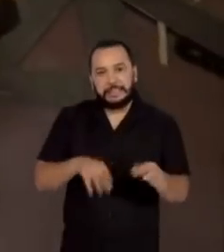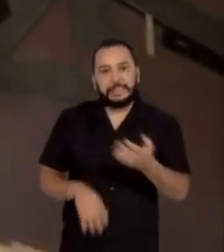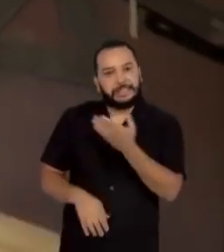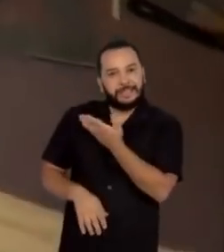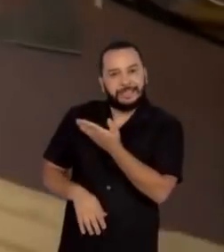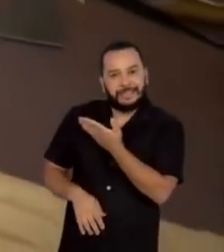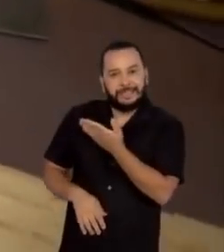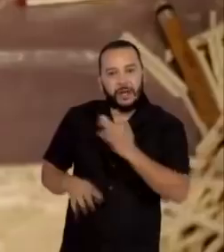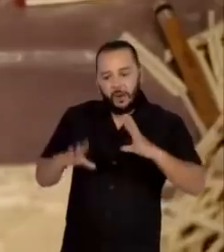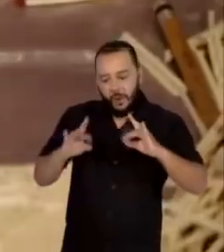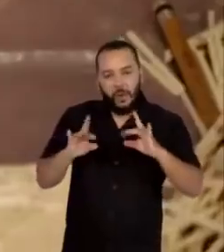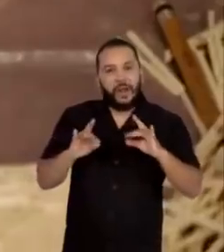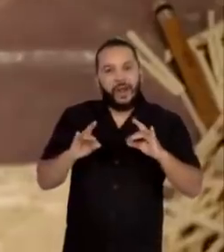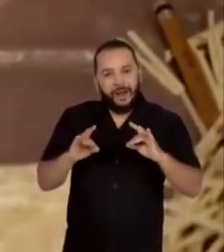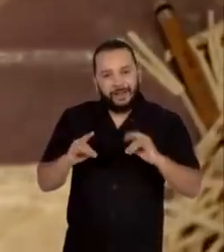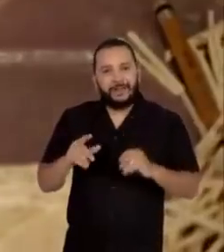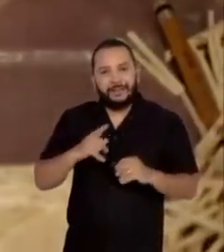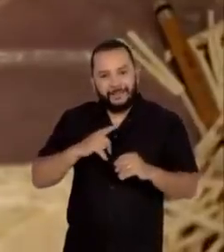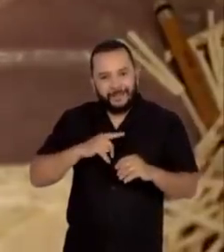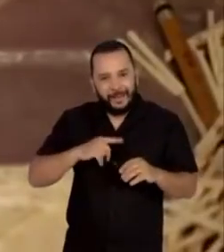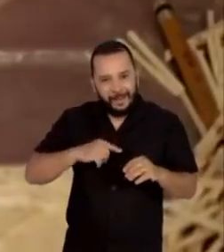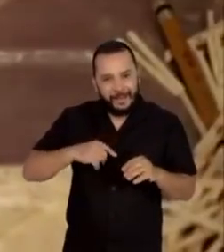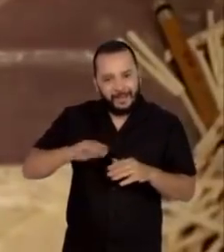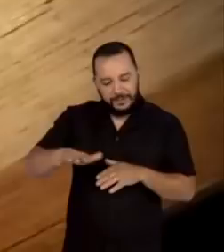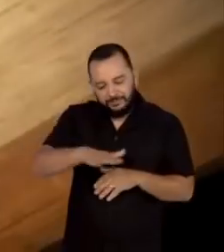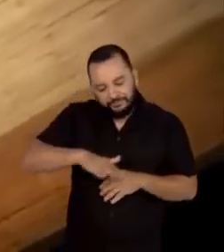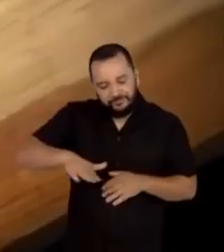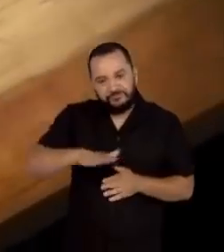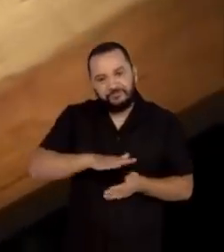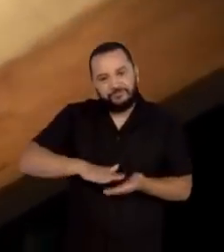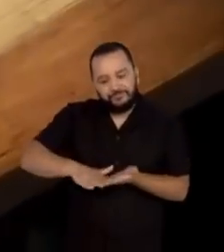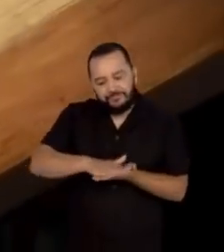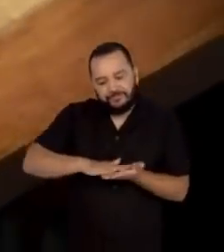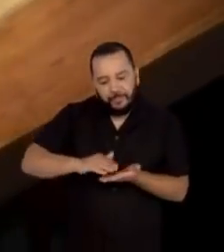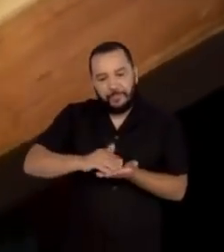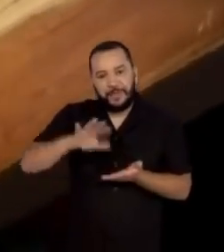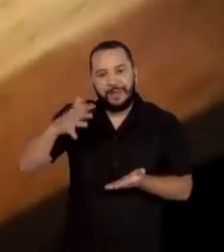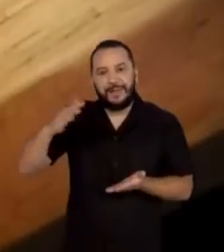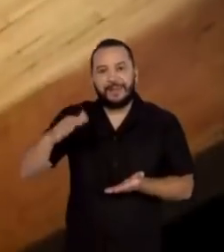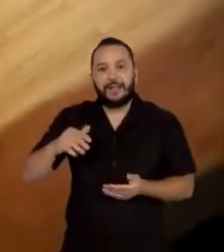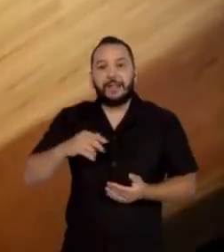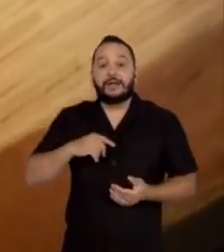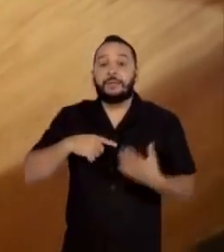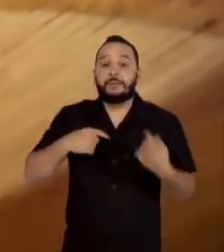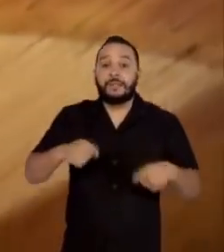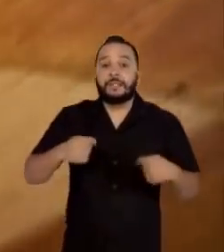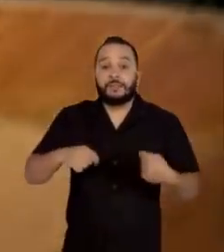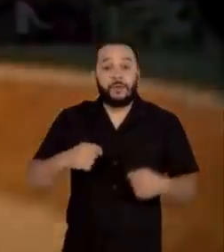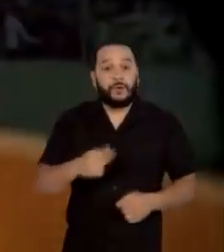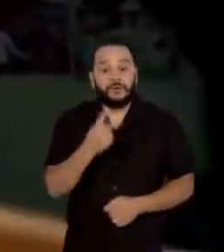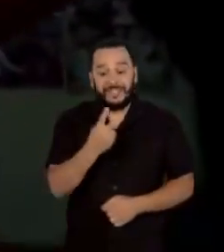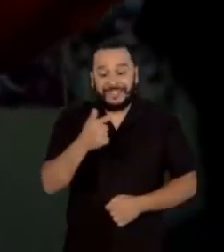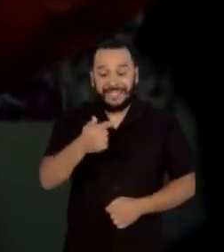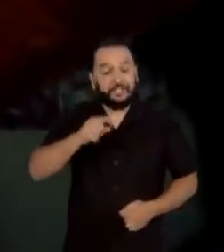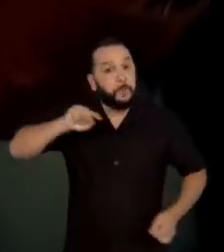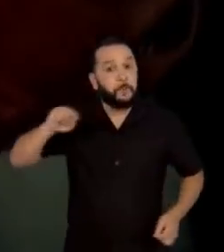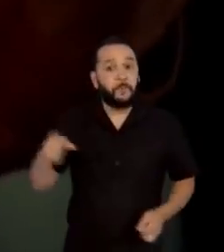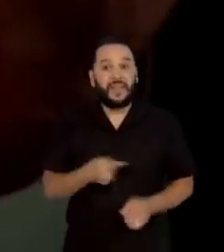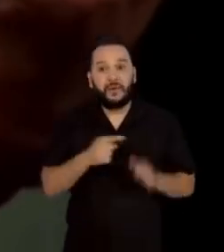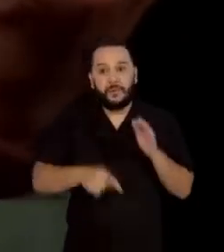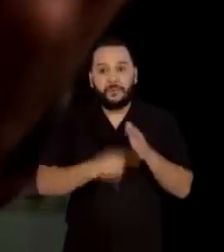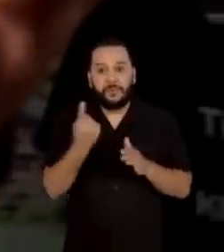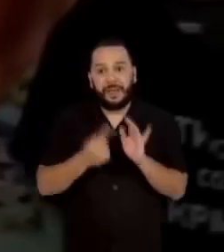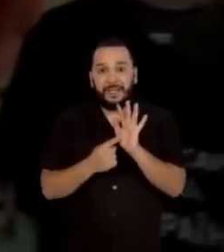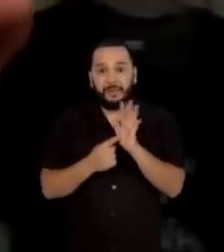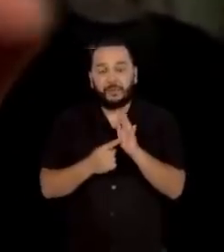instrumentos, coladas e recebem o acabamento envernizado. O artesão luthier precisou de 27 mil palitos e 1 ano e meio